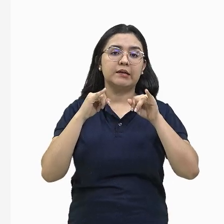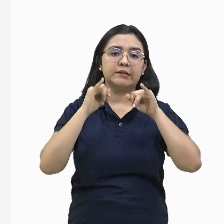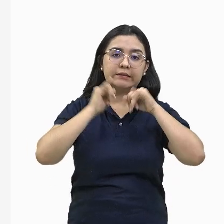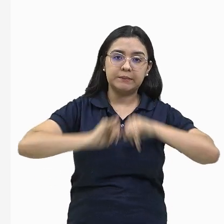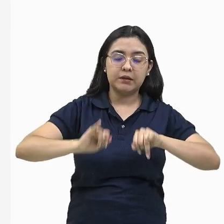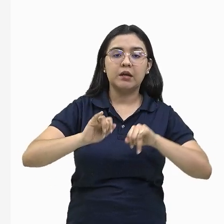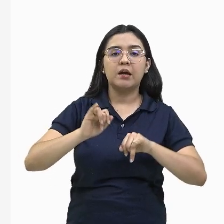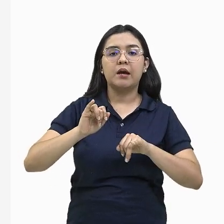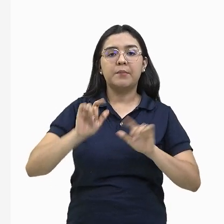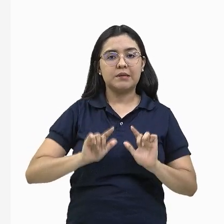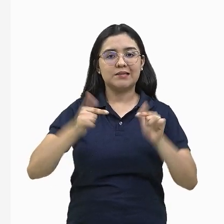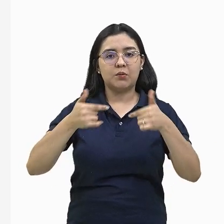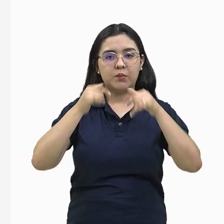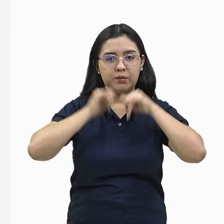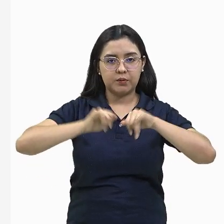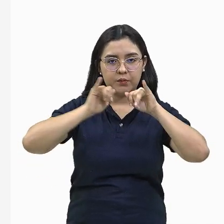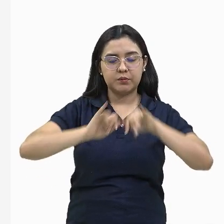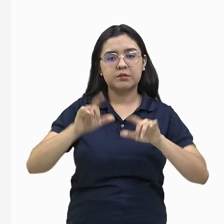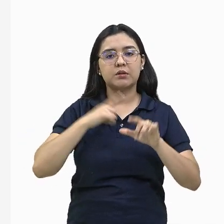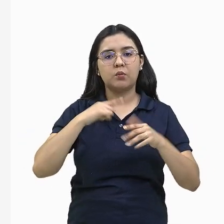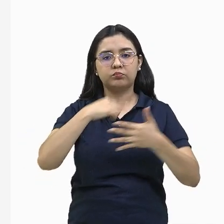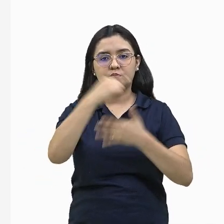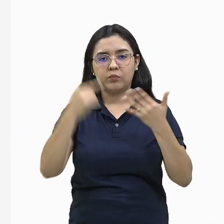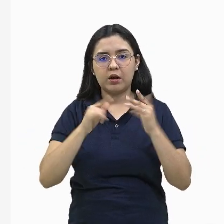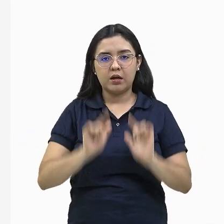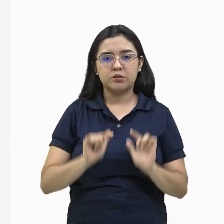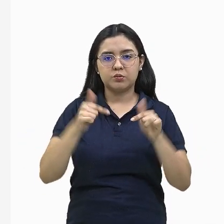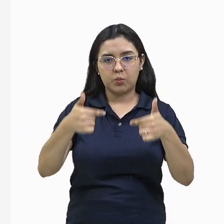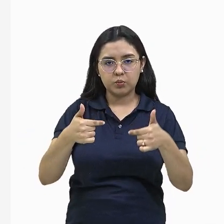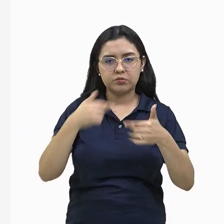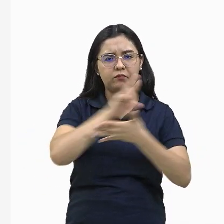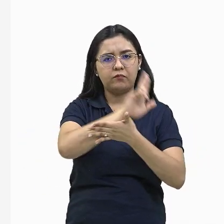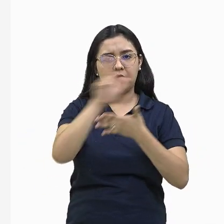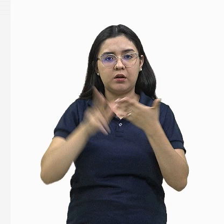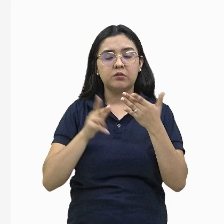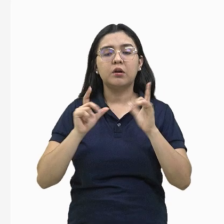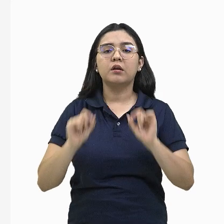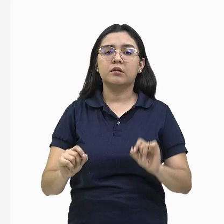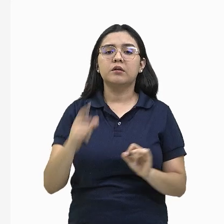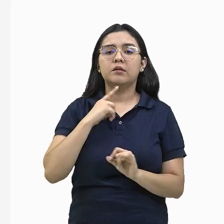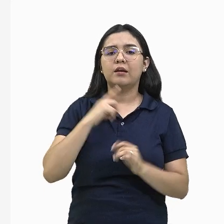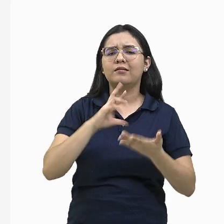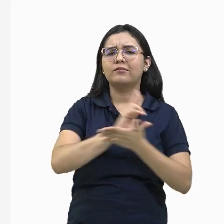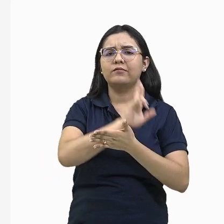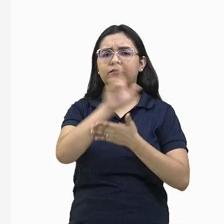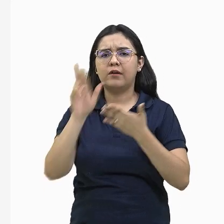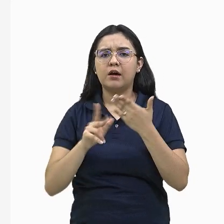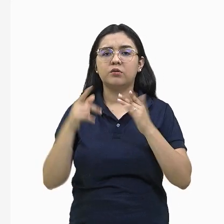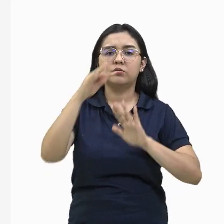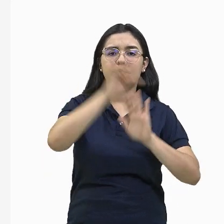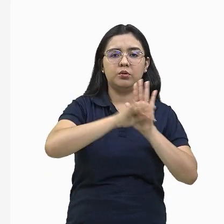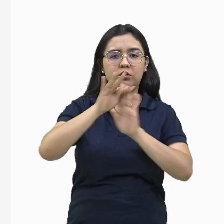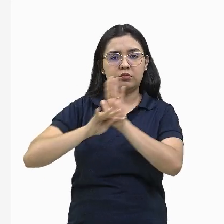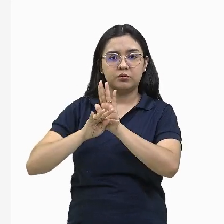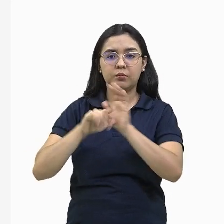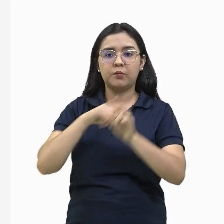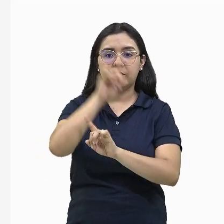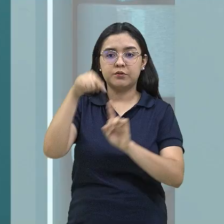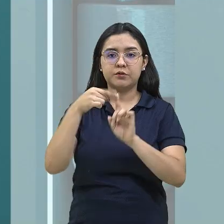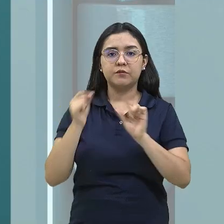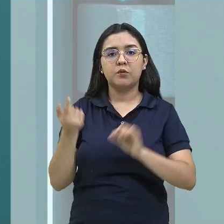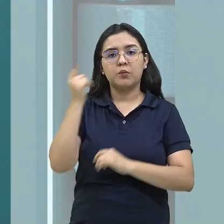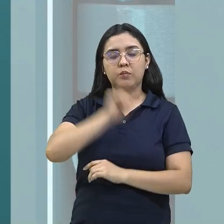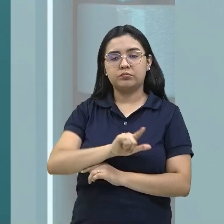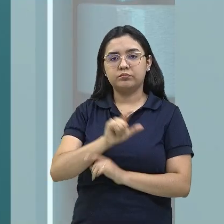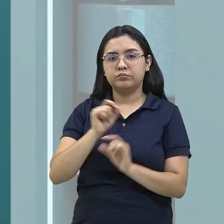é exatamente isso. São ações, um conjunto de ações que envolve diversos textos para